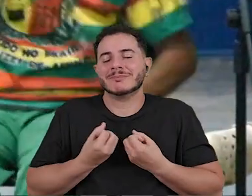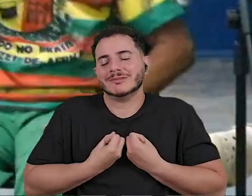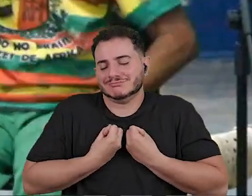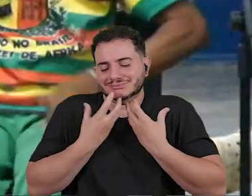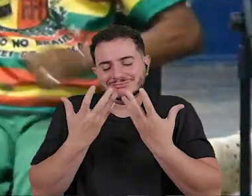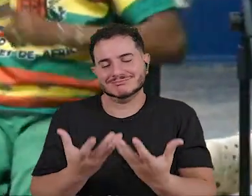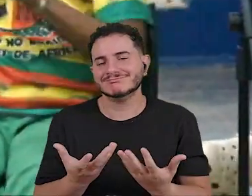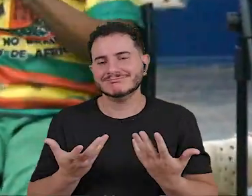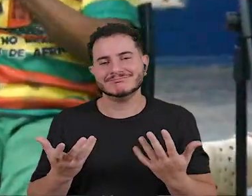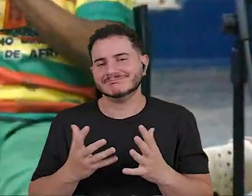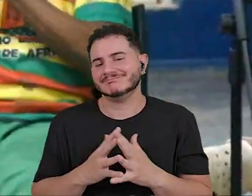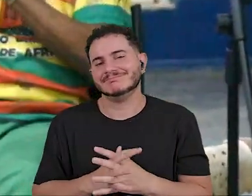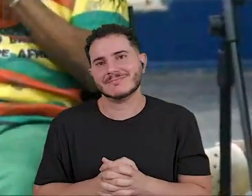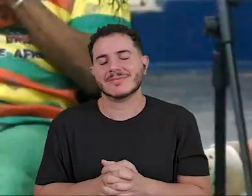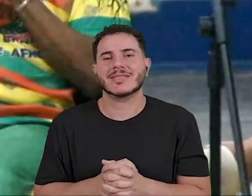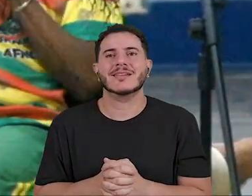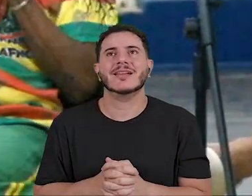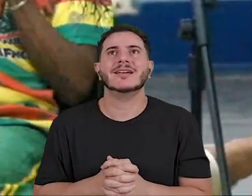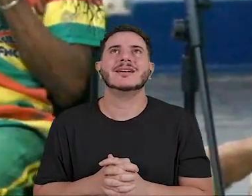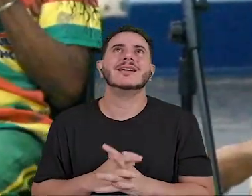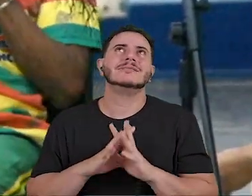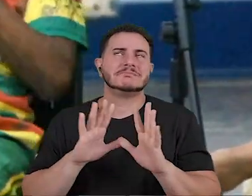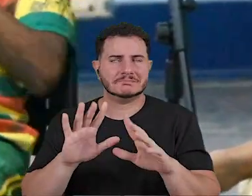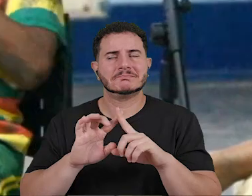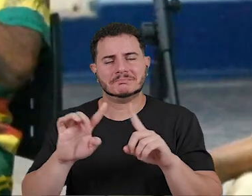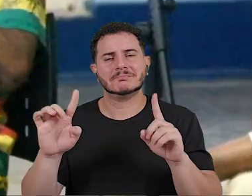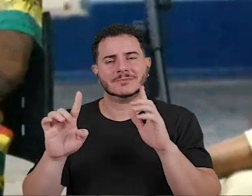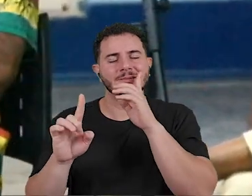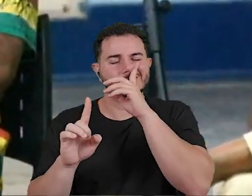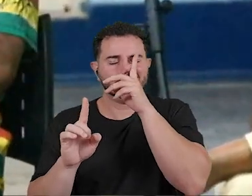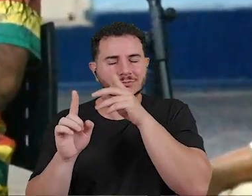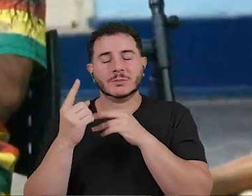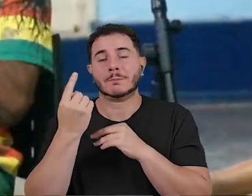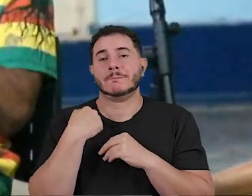A minha primeira composição que foi feita foi um samba.